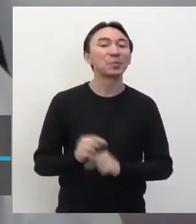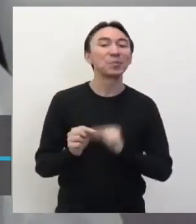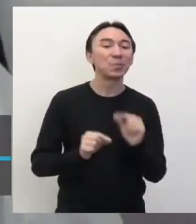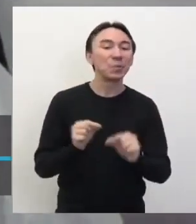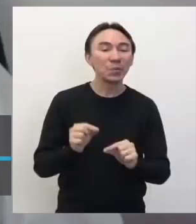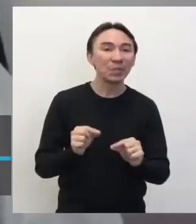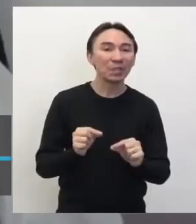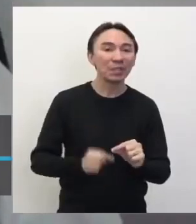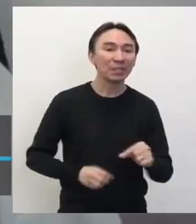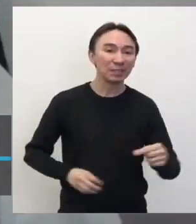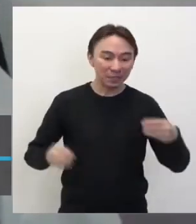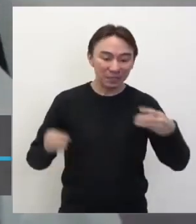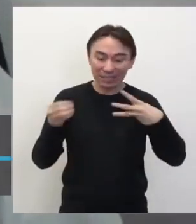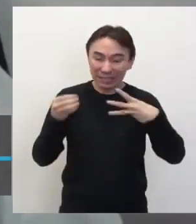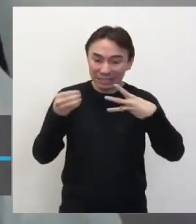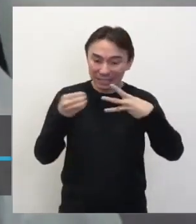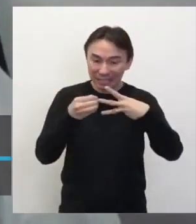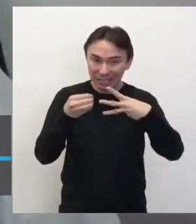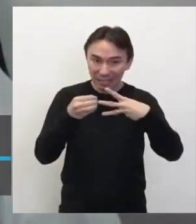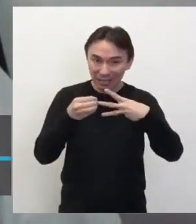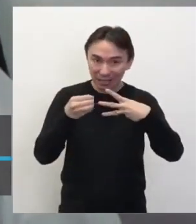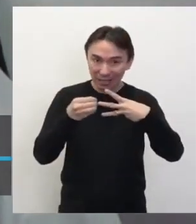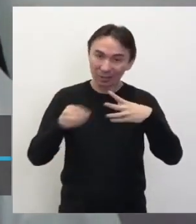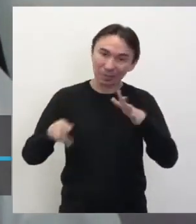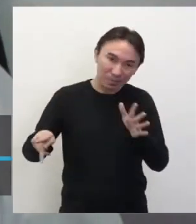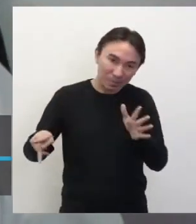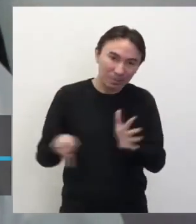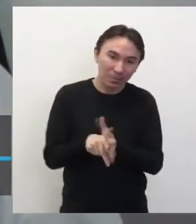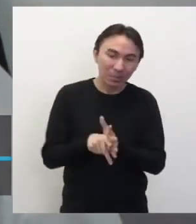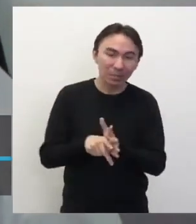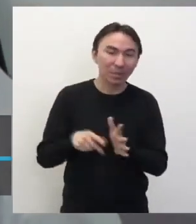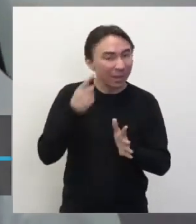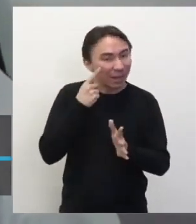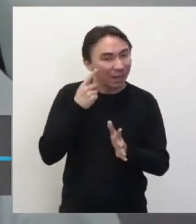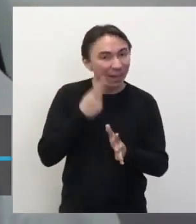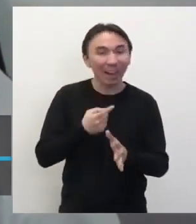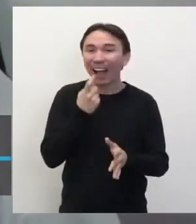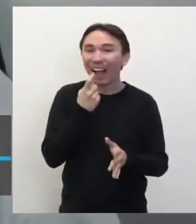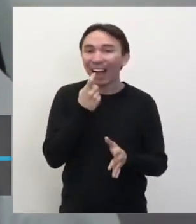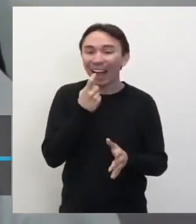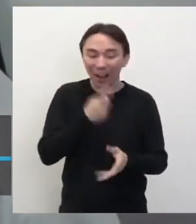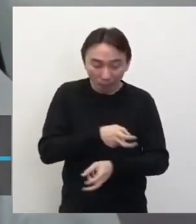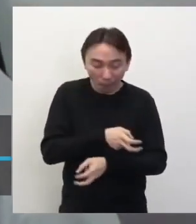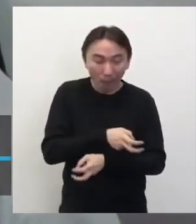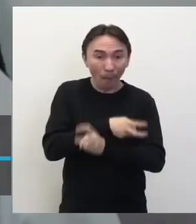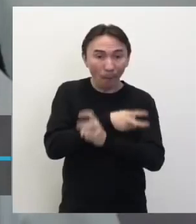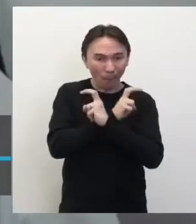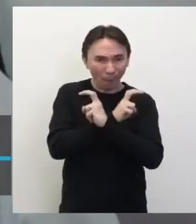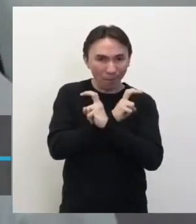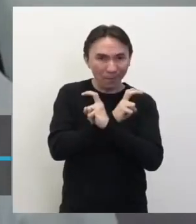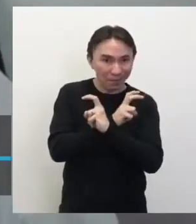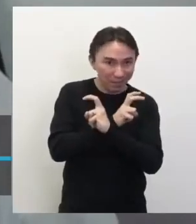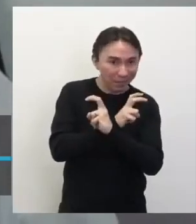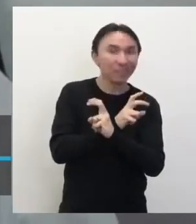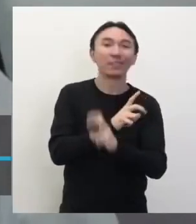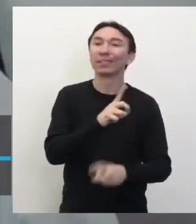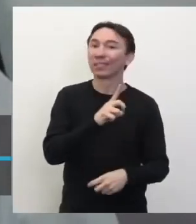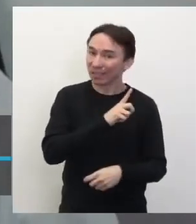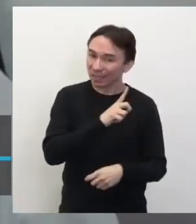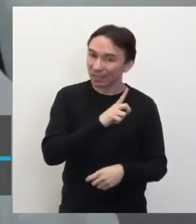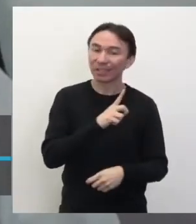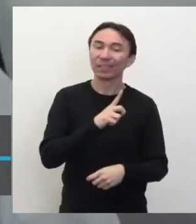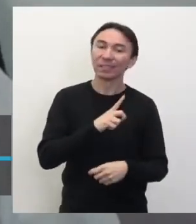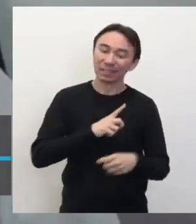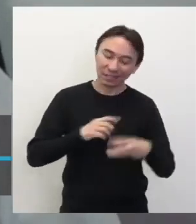células dos nossos ossos. Vocês sabiam que os nossos ossos são formados por célula? Olha só que